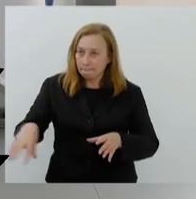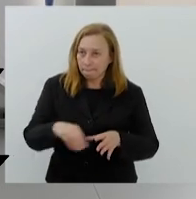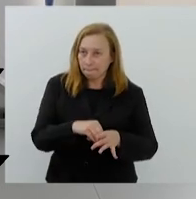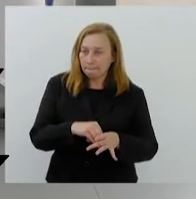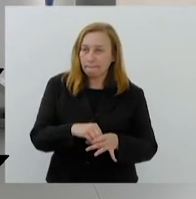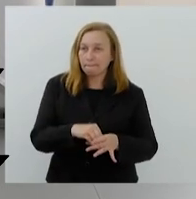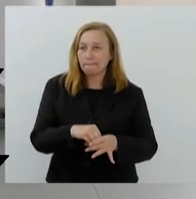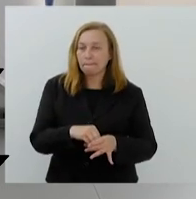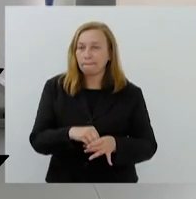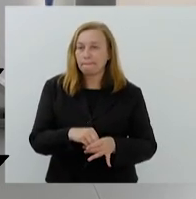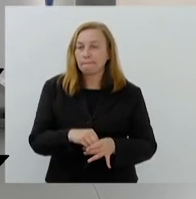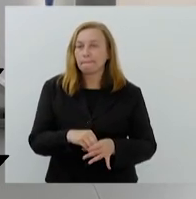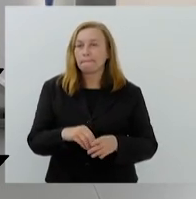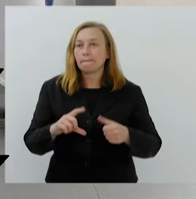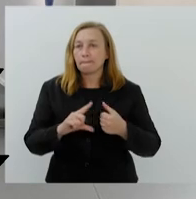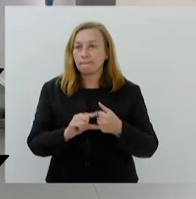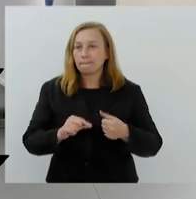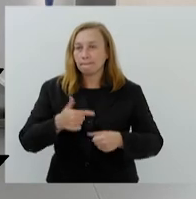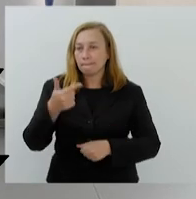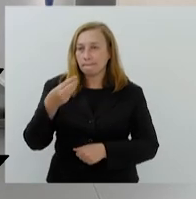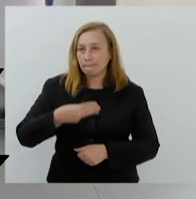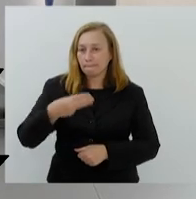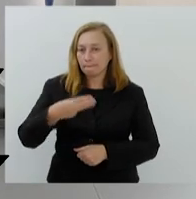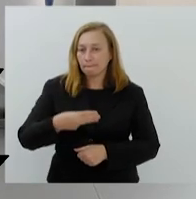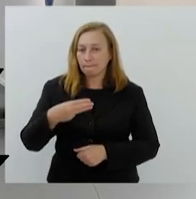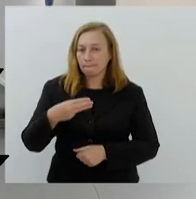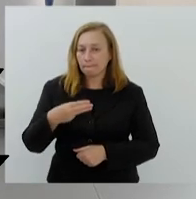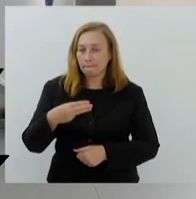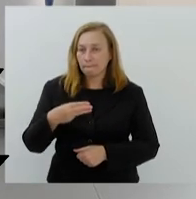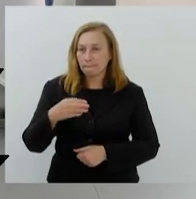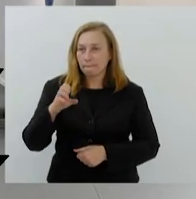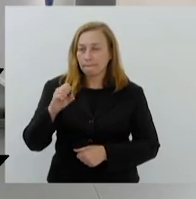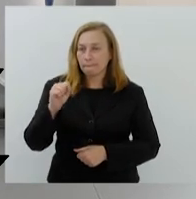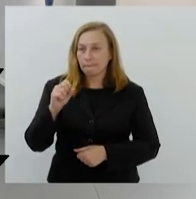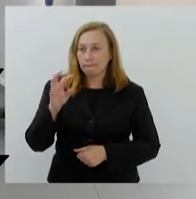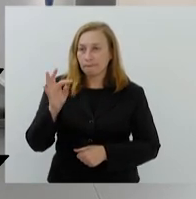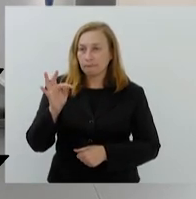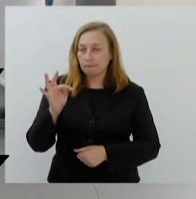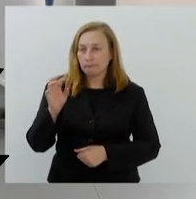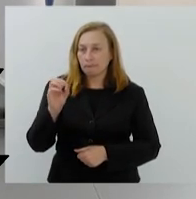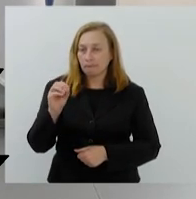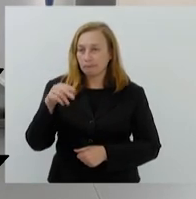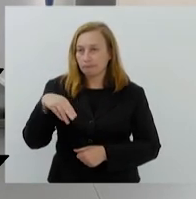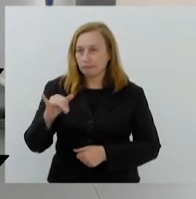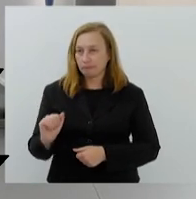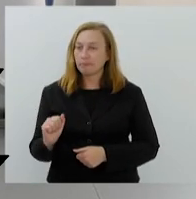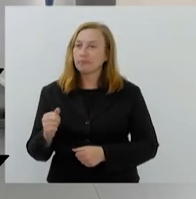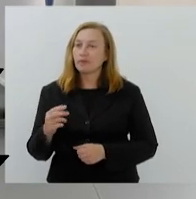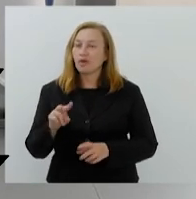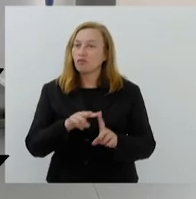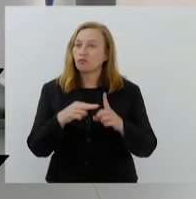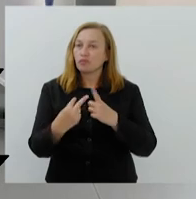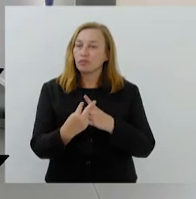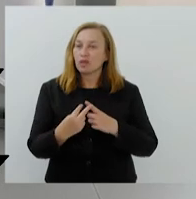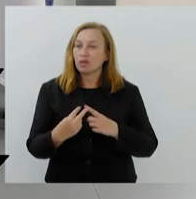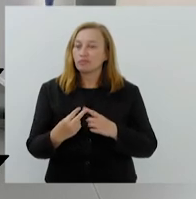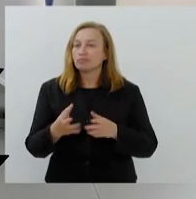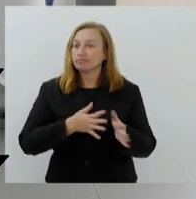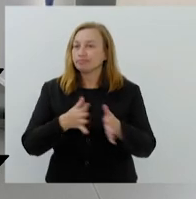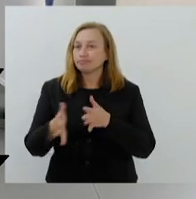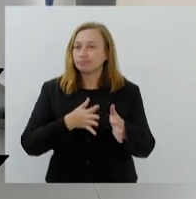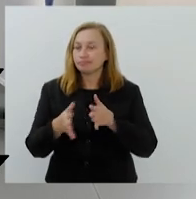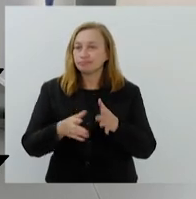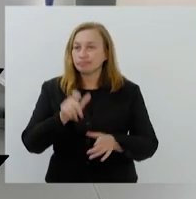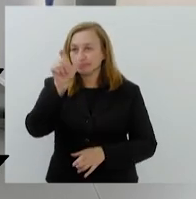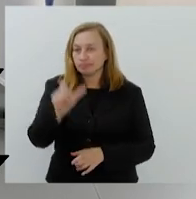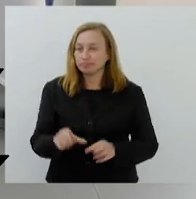seguintes categorias, no artigo 3º, a ostomia. E é justamente uma lei que visa promover a acessibilidade de pessoas